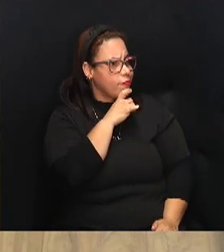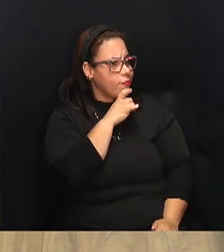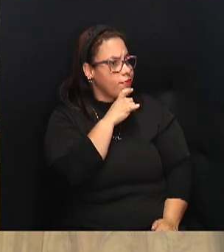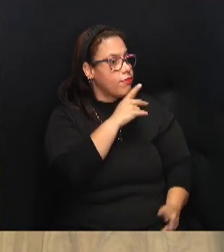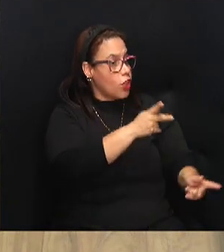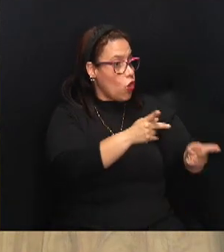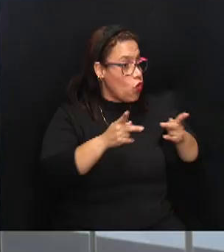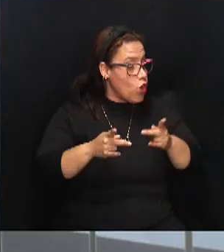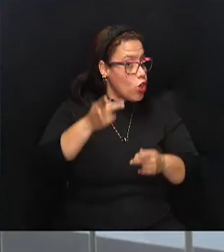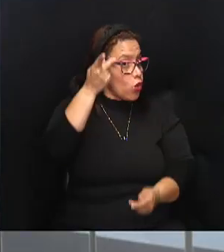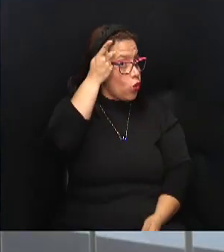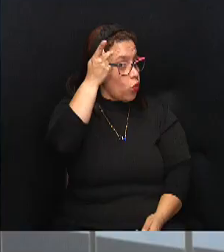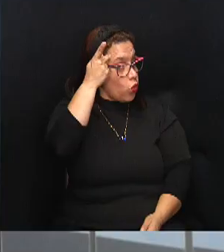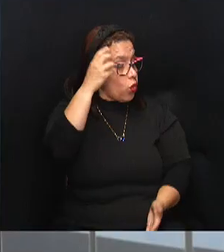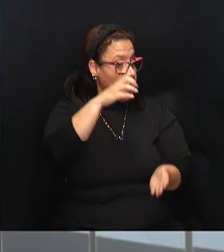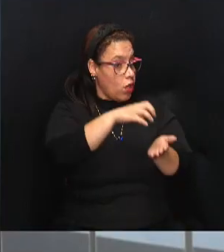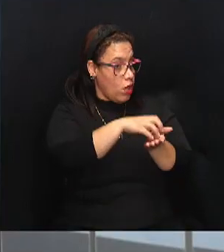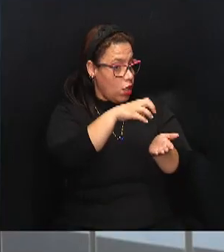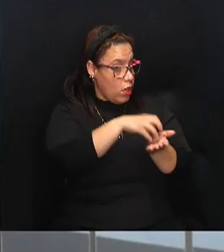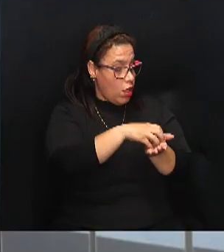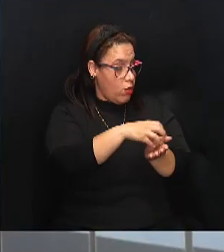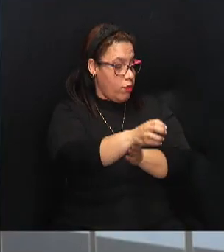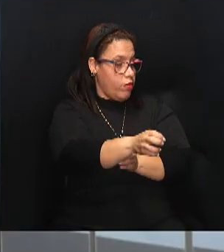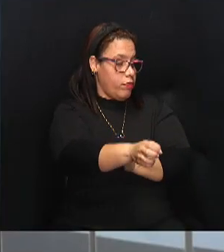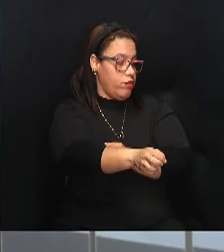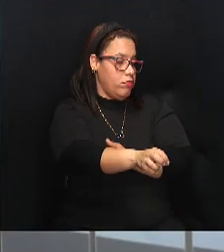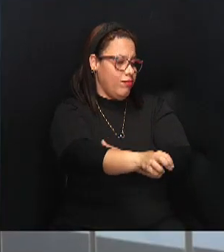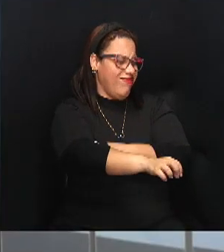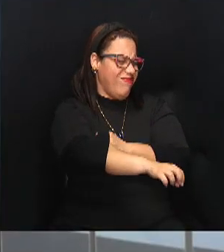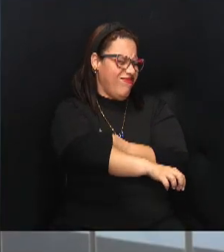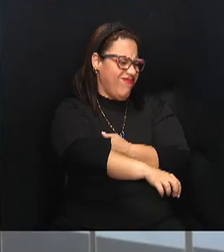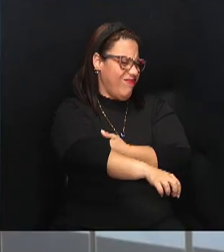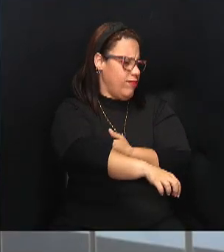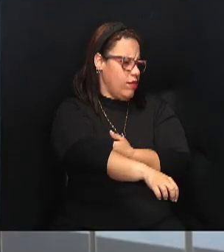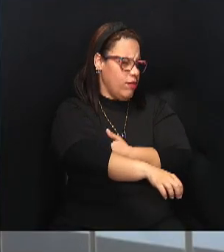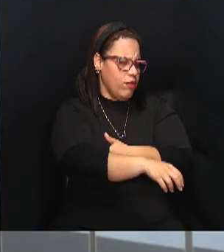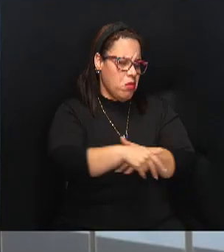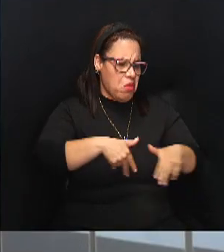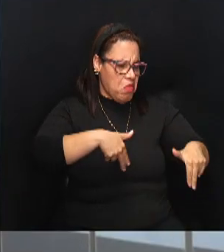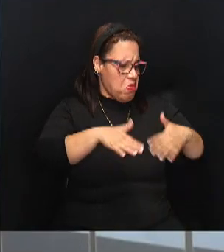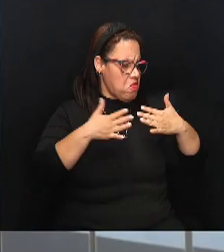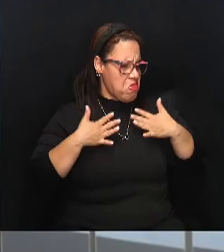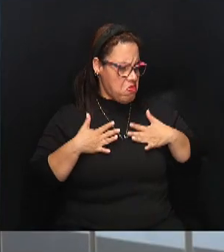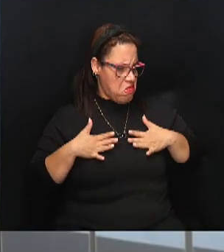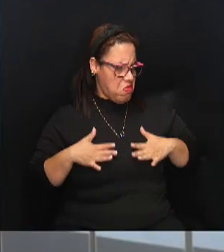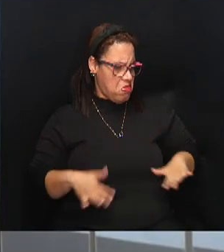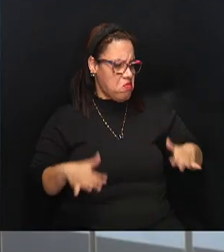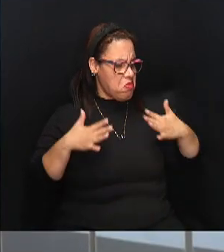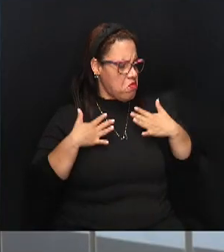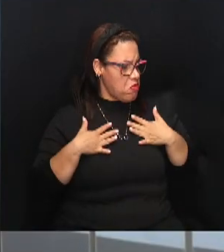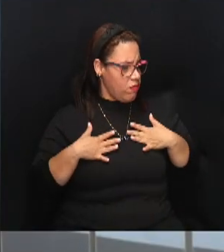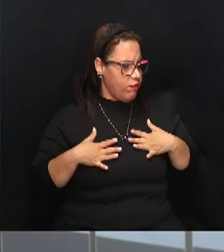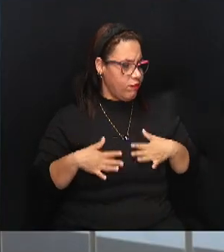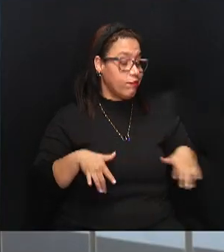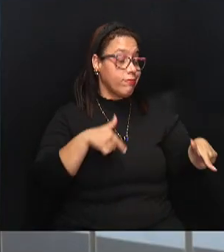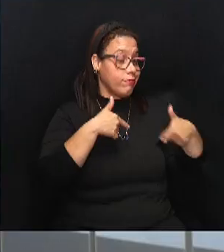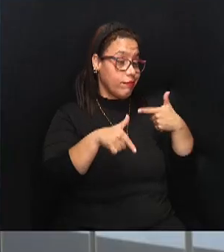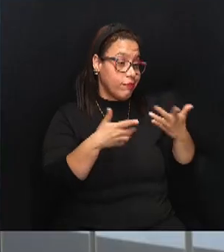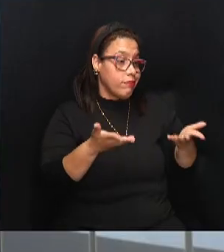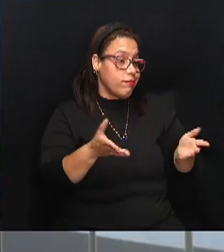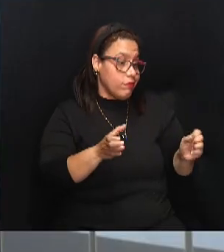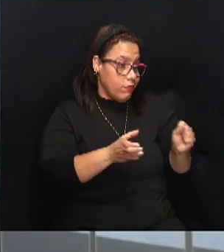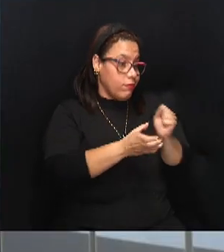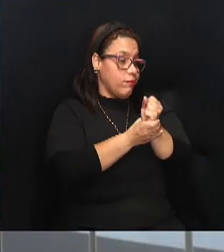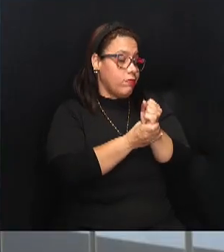São Paulo, área central de São Paulo, dá para andar hoje tranquilamente. A atividade delegada fez esse trabalho em parceria